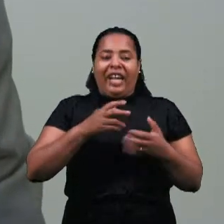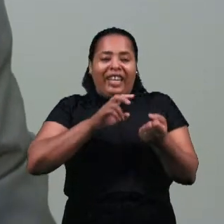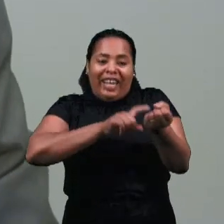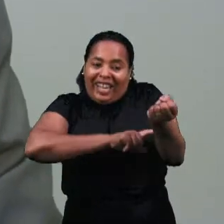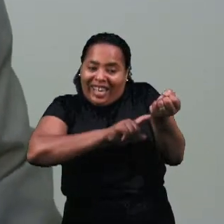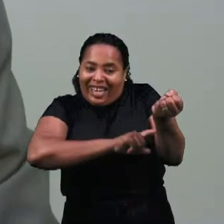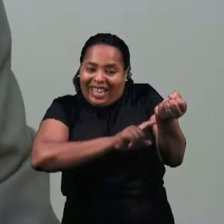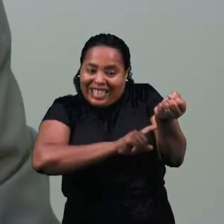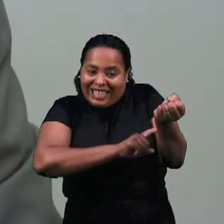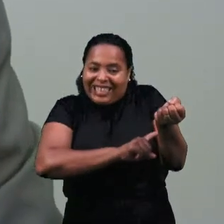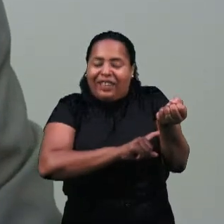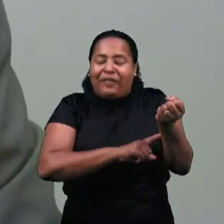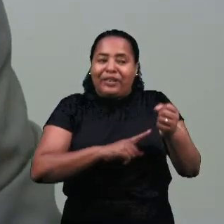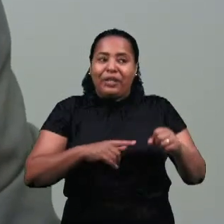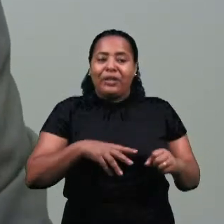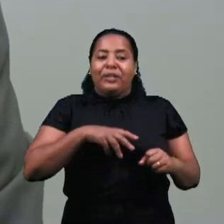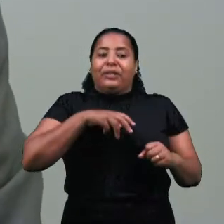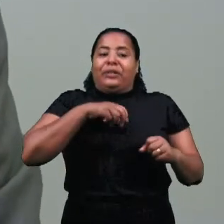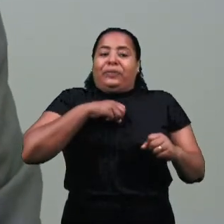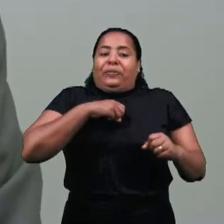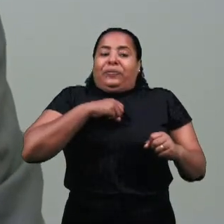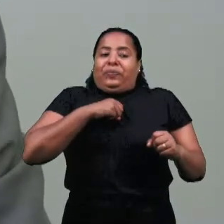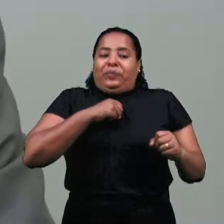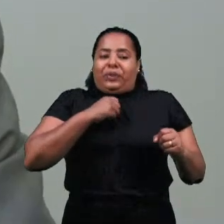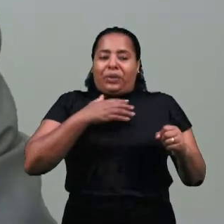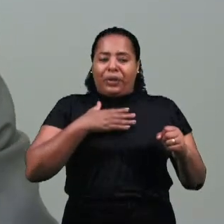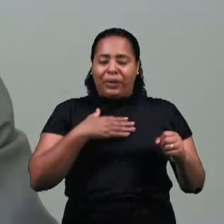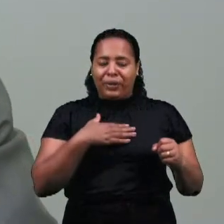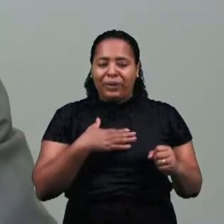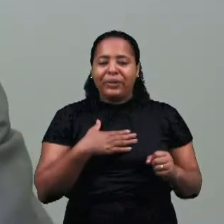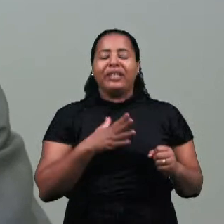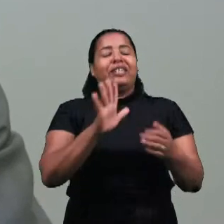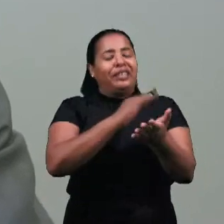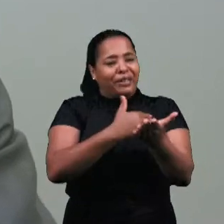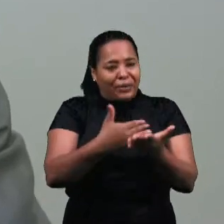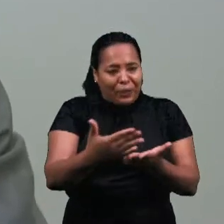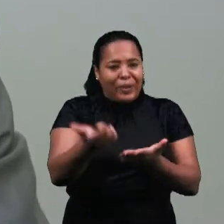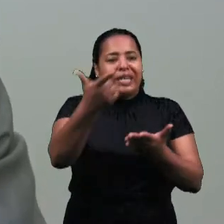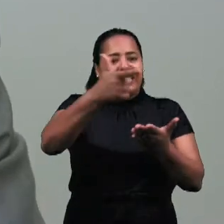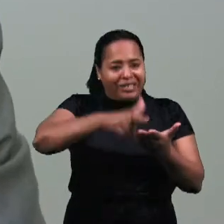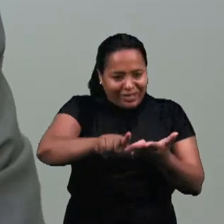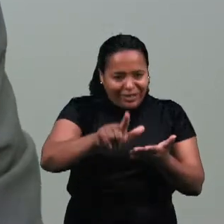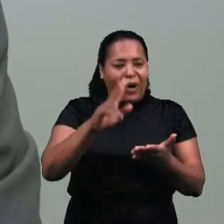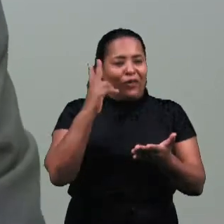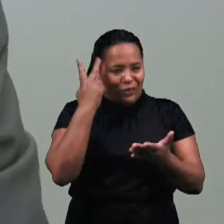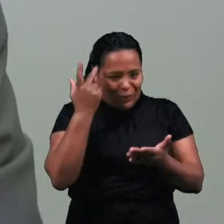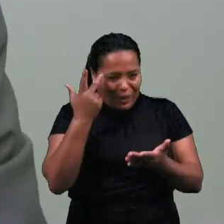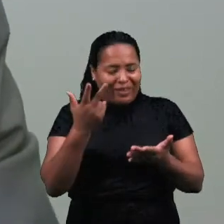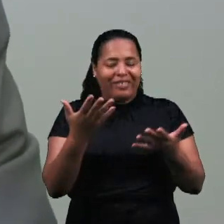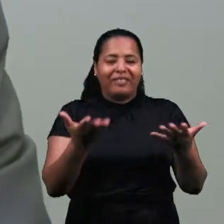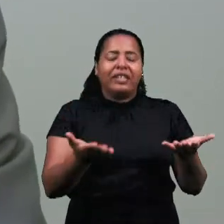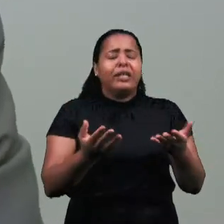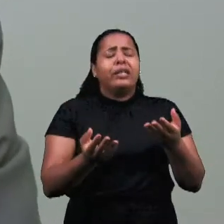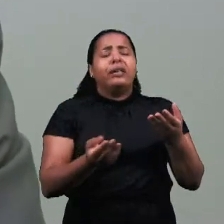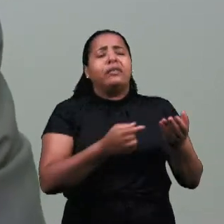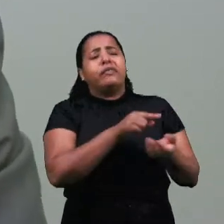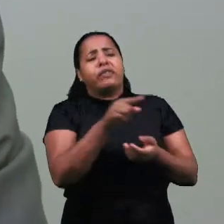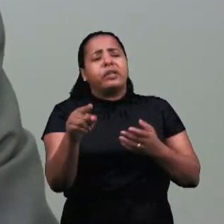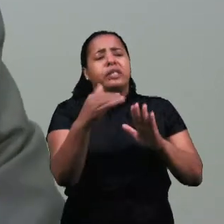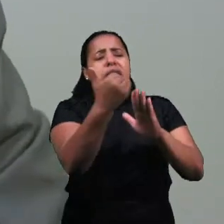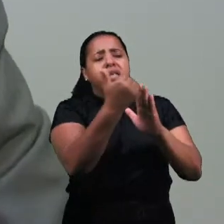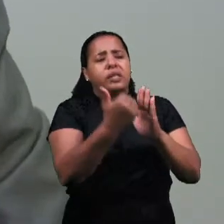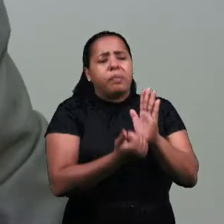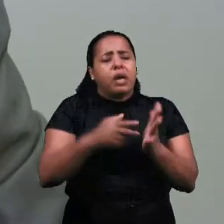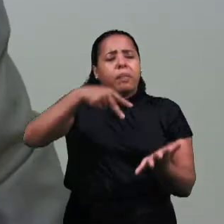você já busca o arco, o diafragma de novo, se acalma e começa a conduzir normalmente. Vocês faziam o programa em